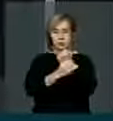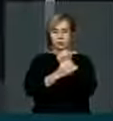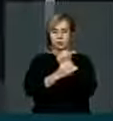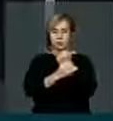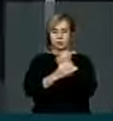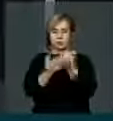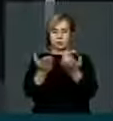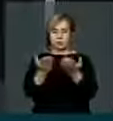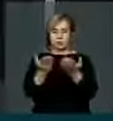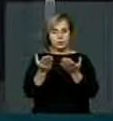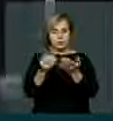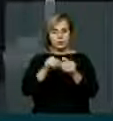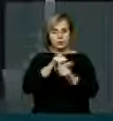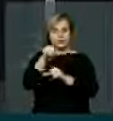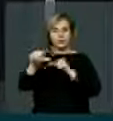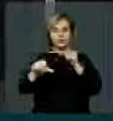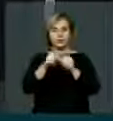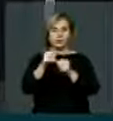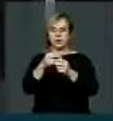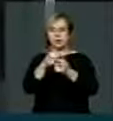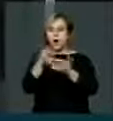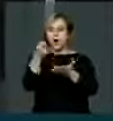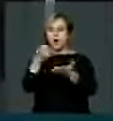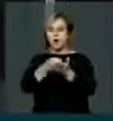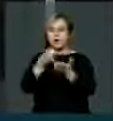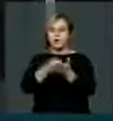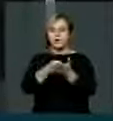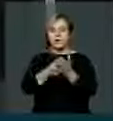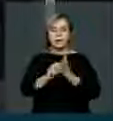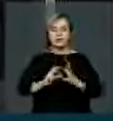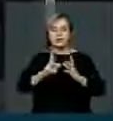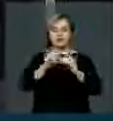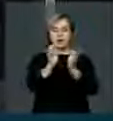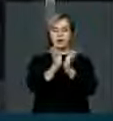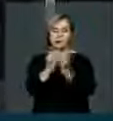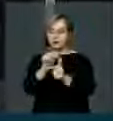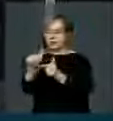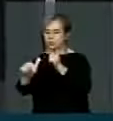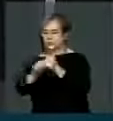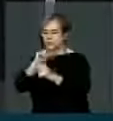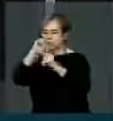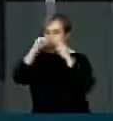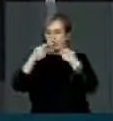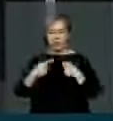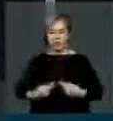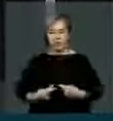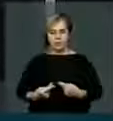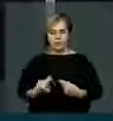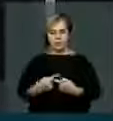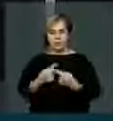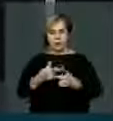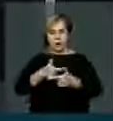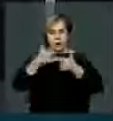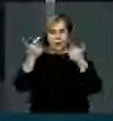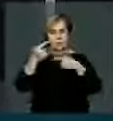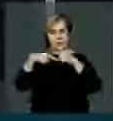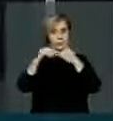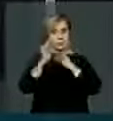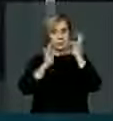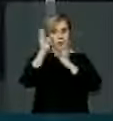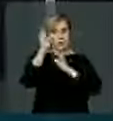o item praticamente obrigatório em todas as áreas da atividade humana Afinal os avanços tecnológicos